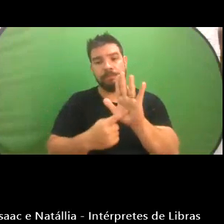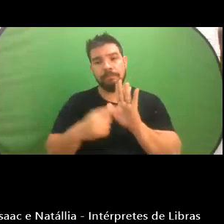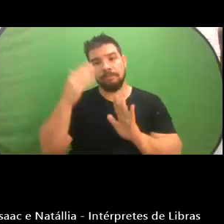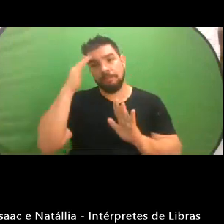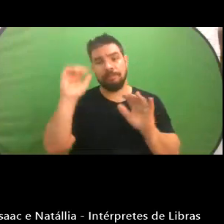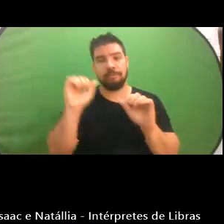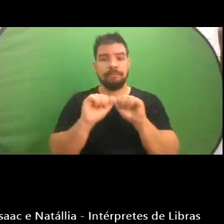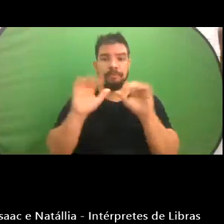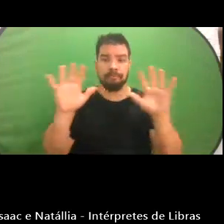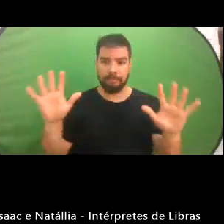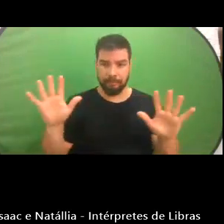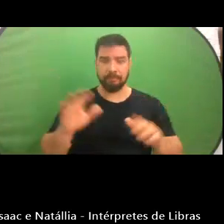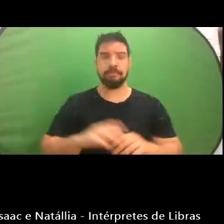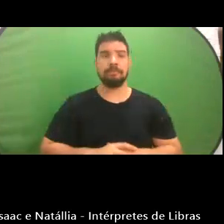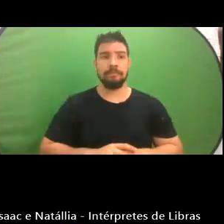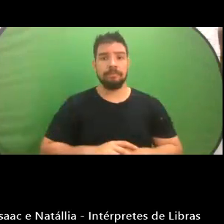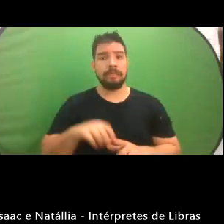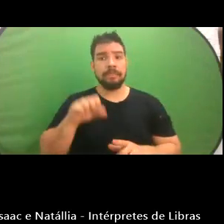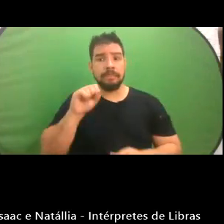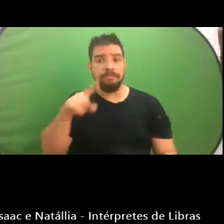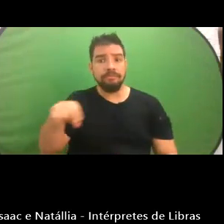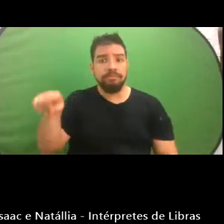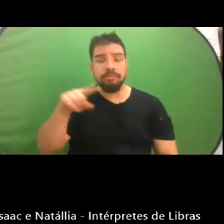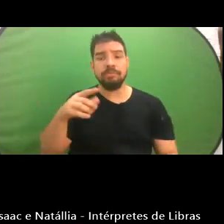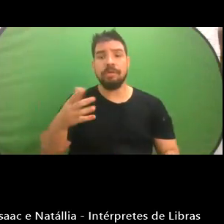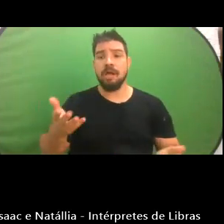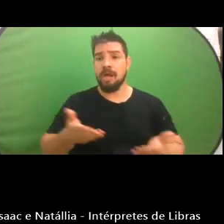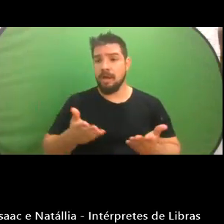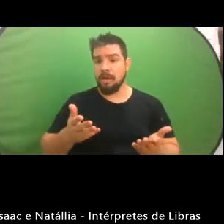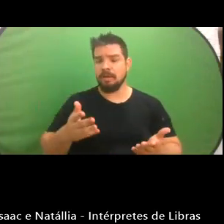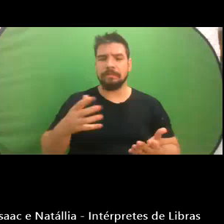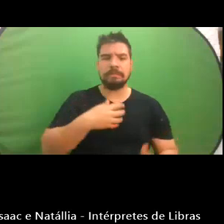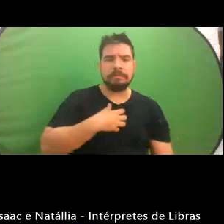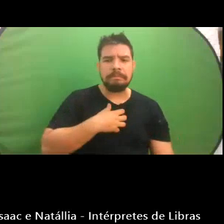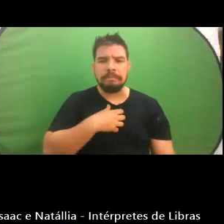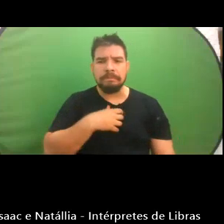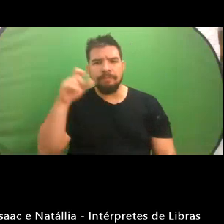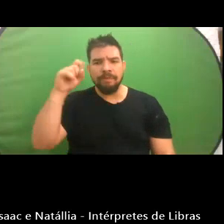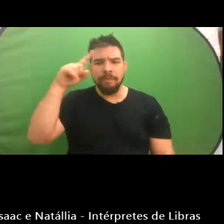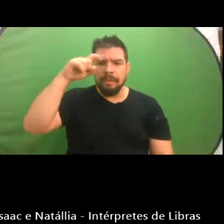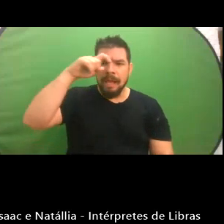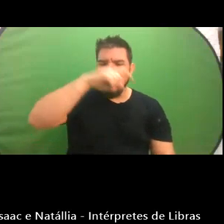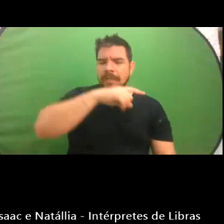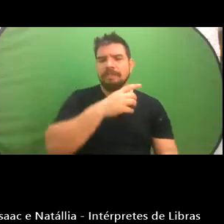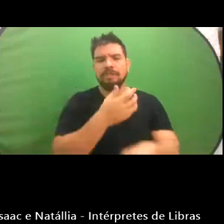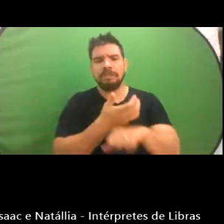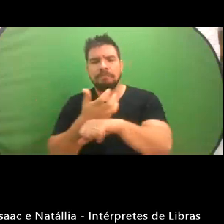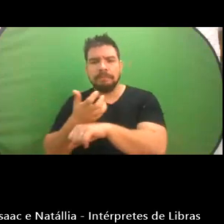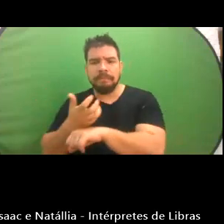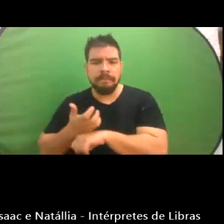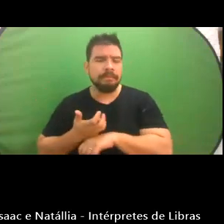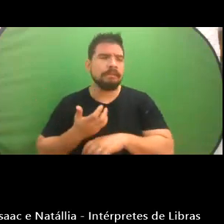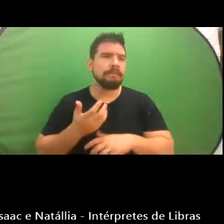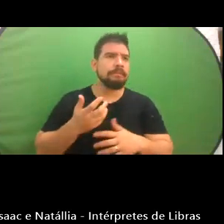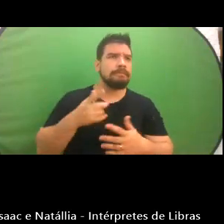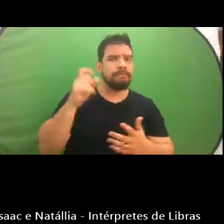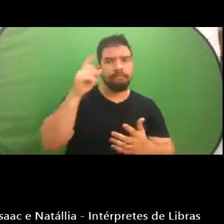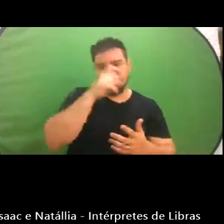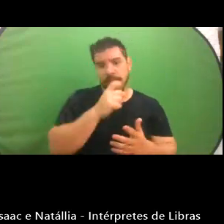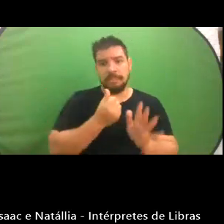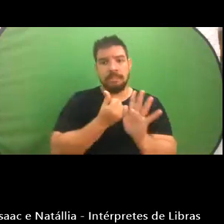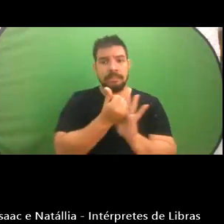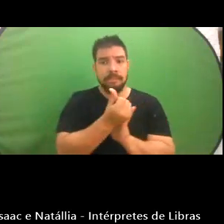assim, se você está no meio do processo, está tendo dificuldades com uma determinada disciplina, você não vai, e no próximo semestre